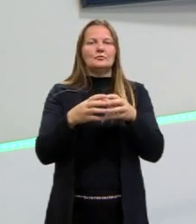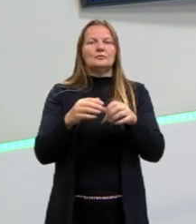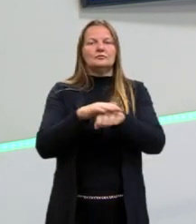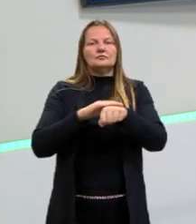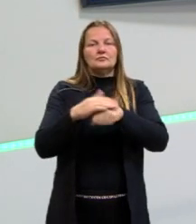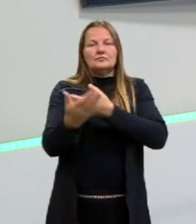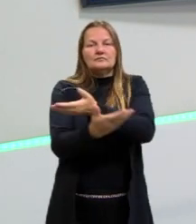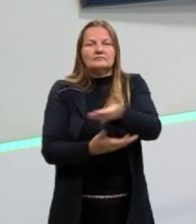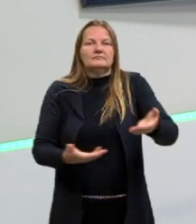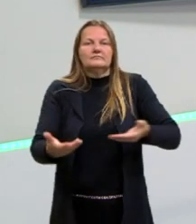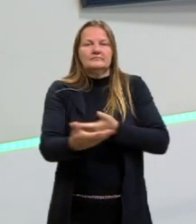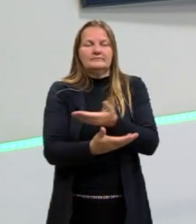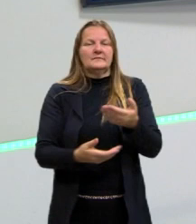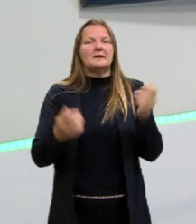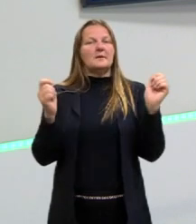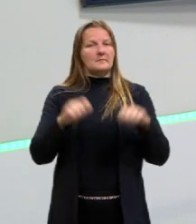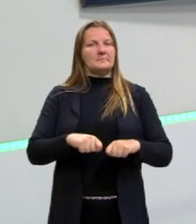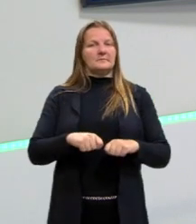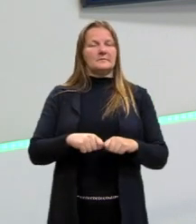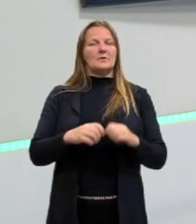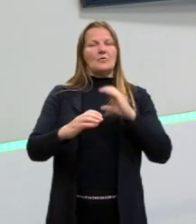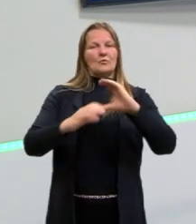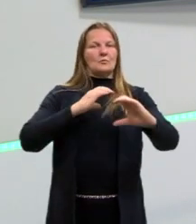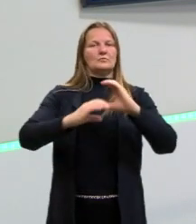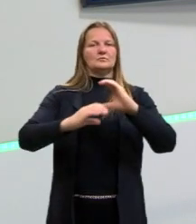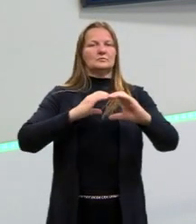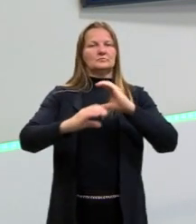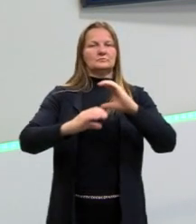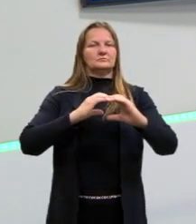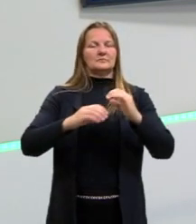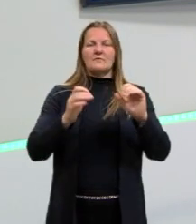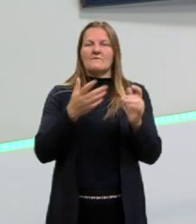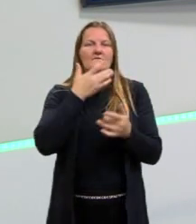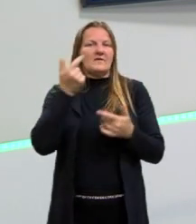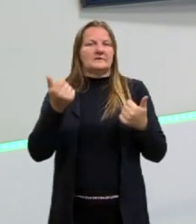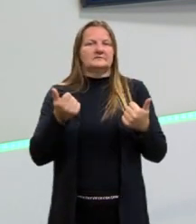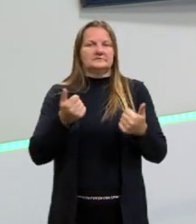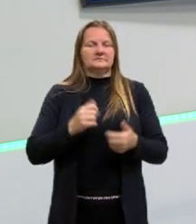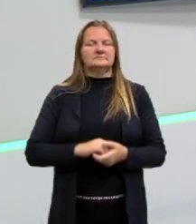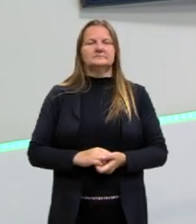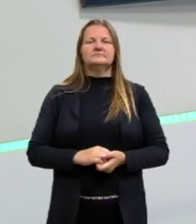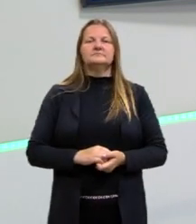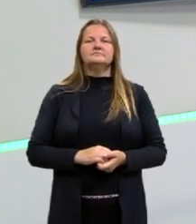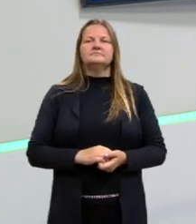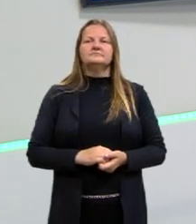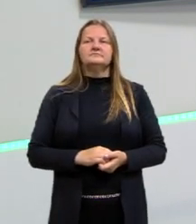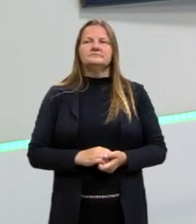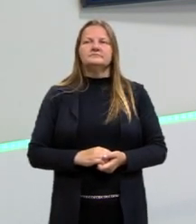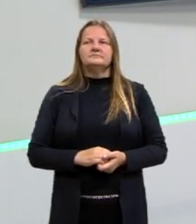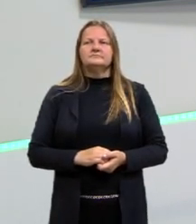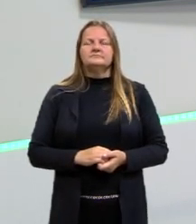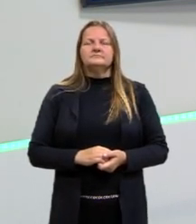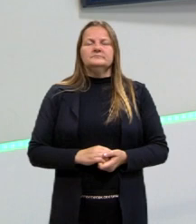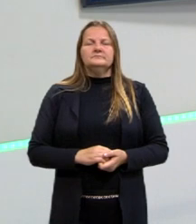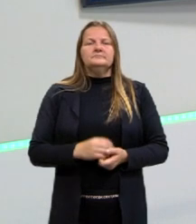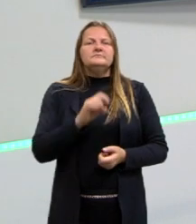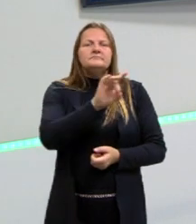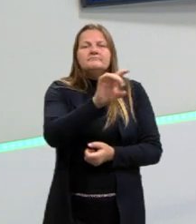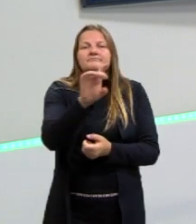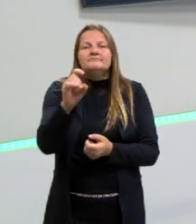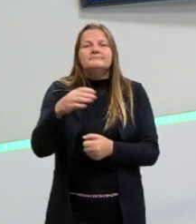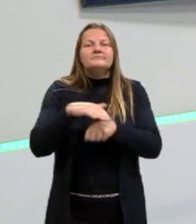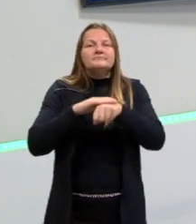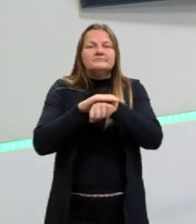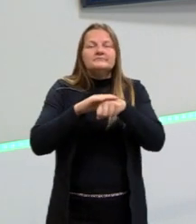seus falantes, para que a gente possa se comunicar. Então, todo falante de língua portuguesa